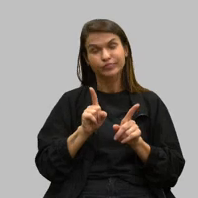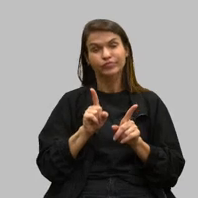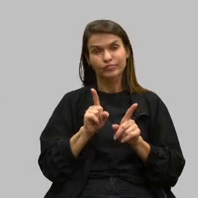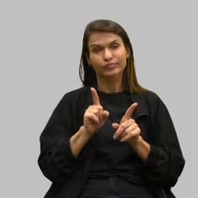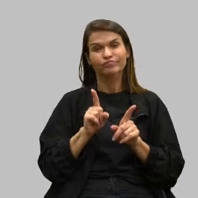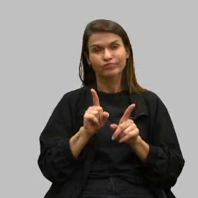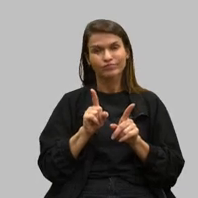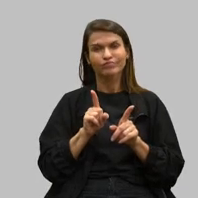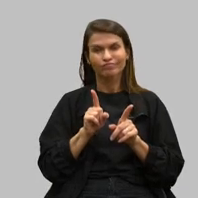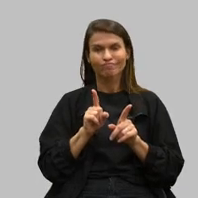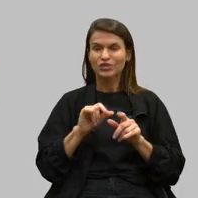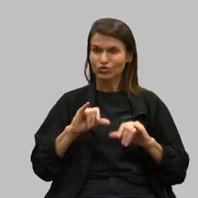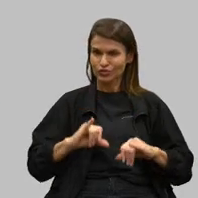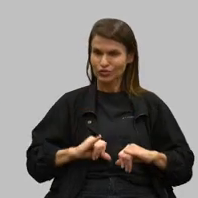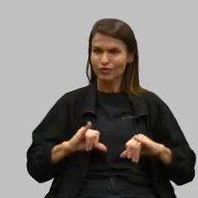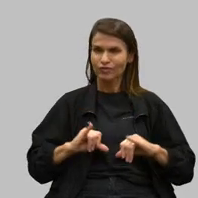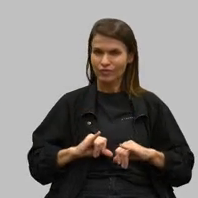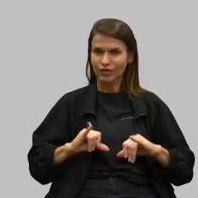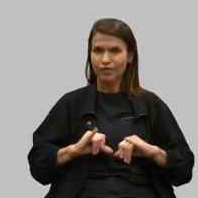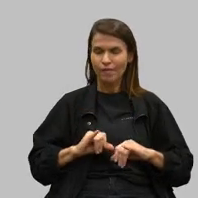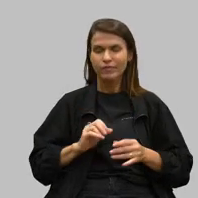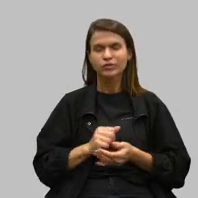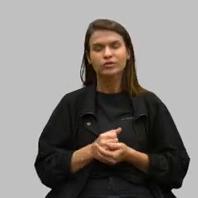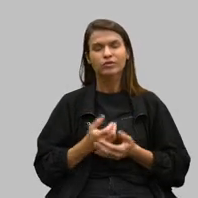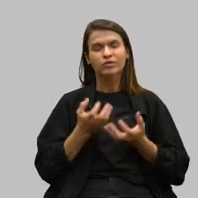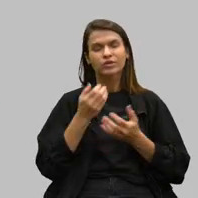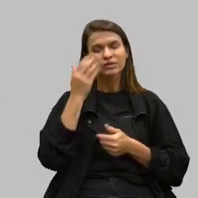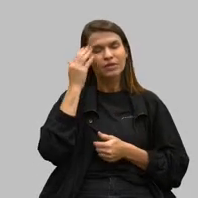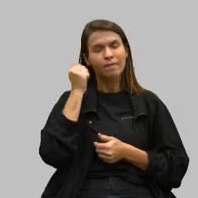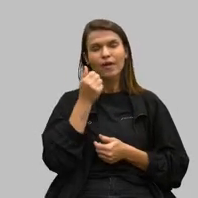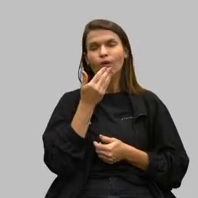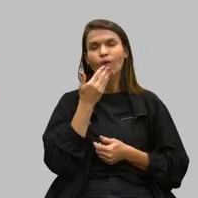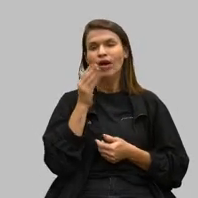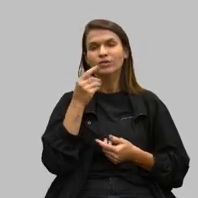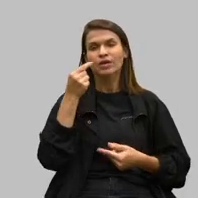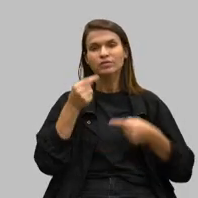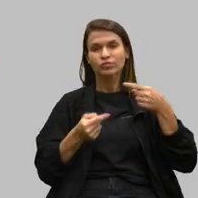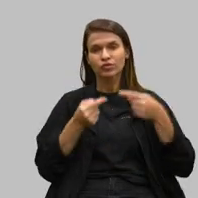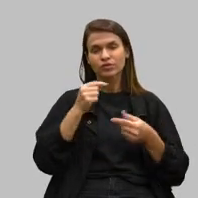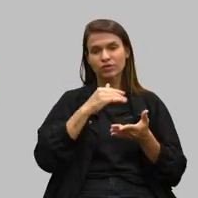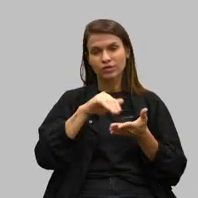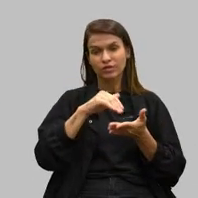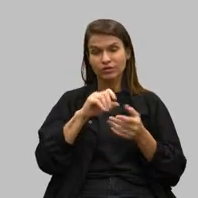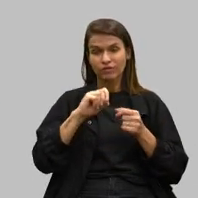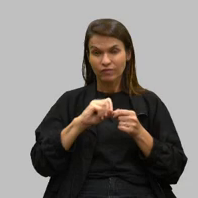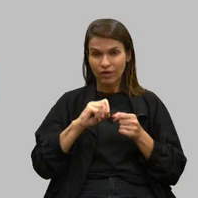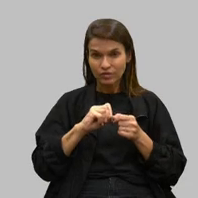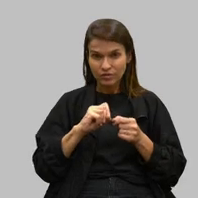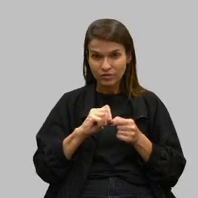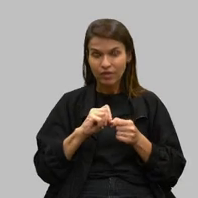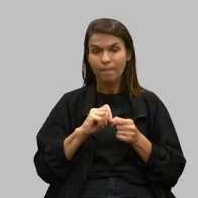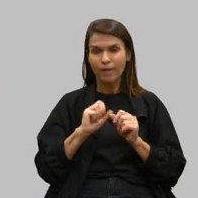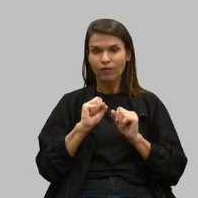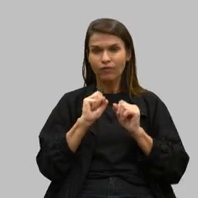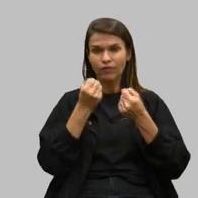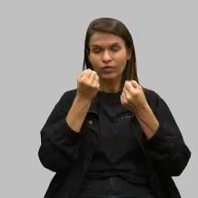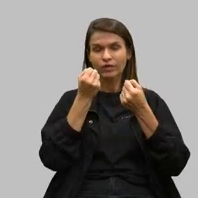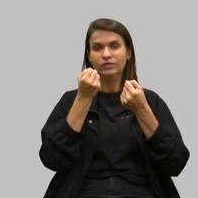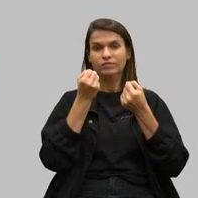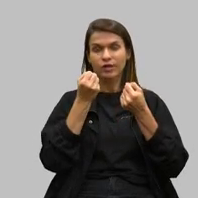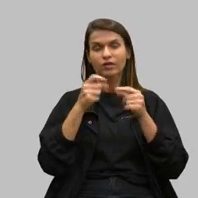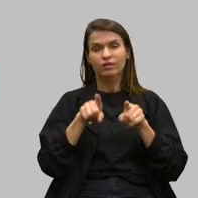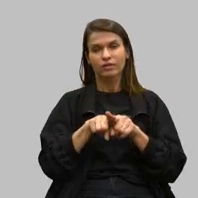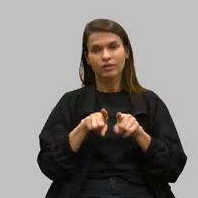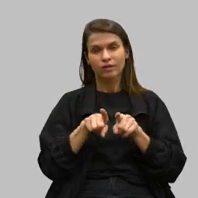sofreu muito com isso. Eu queria saber quais são as políticas que a secretaria está fazendo para o fortalecimento e